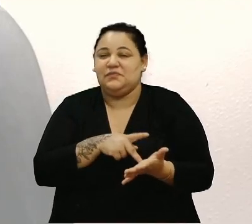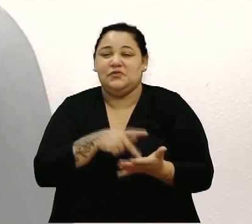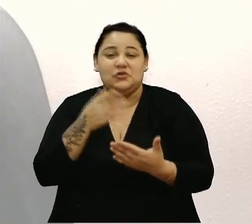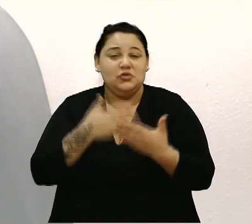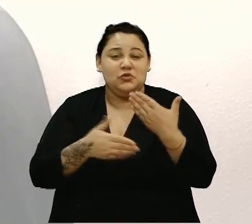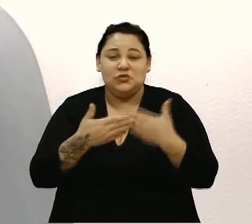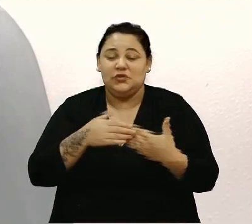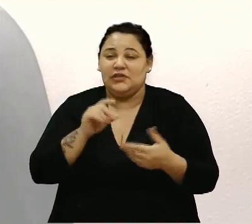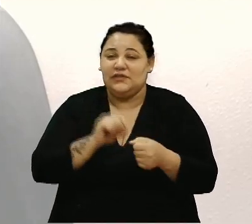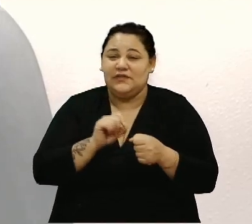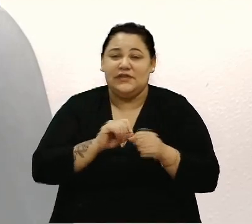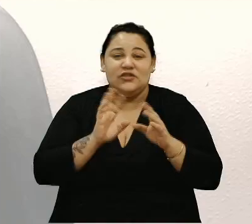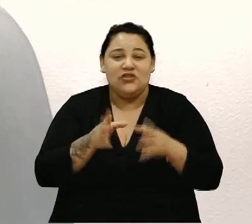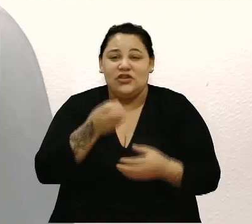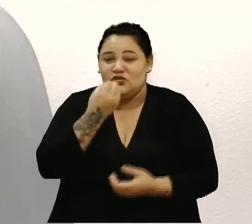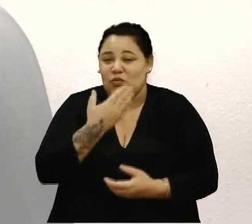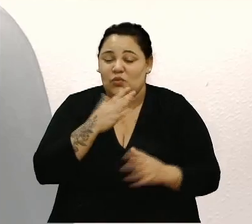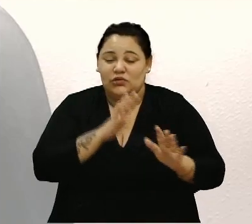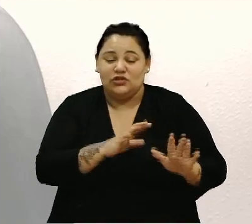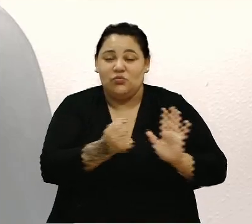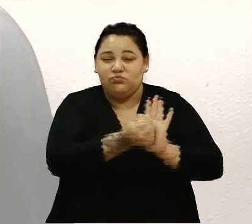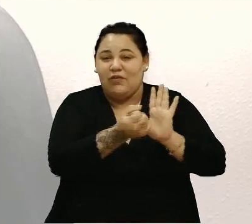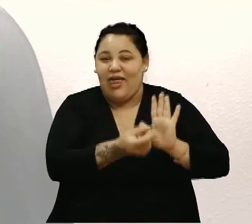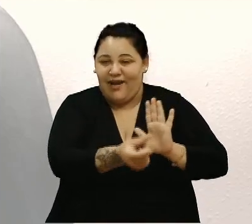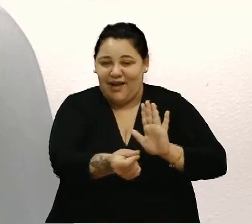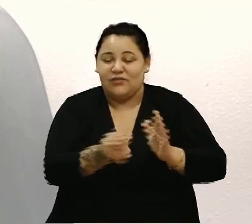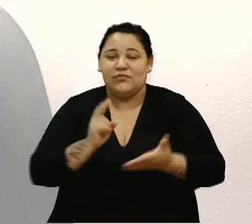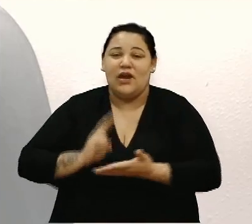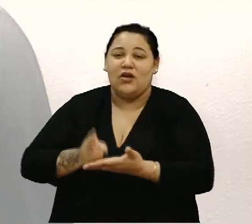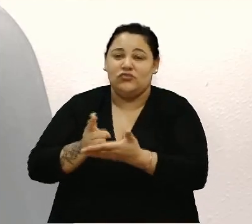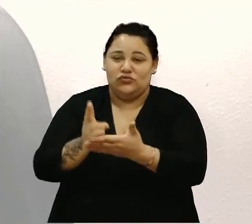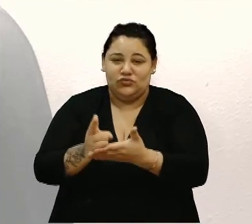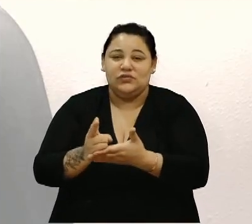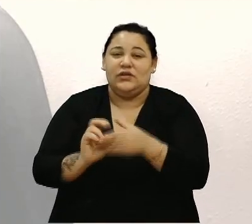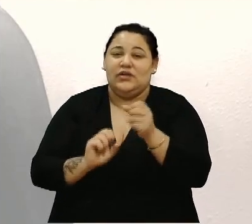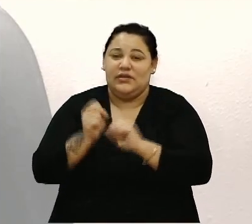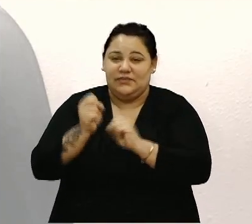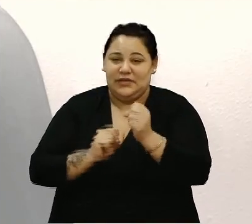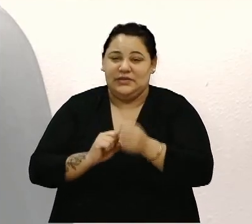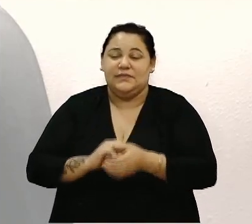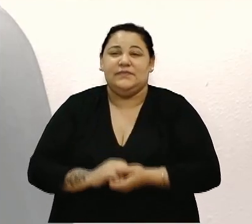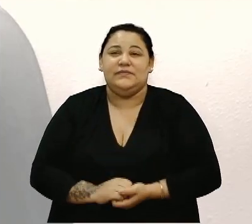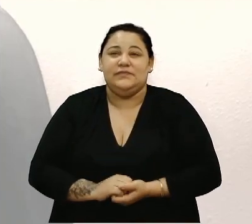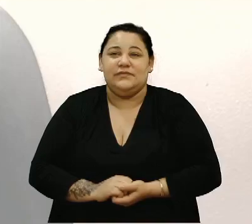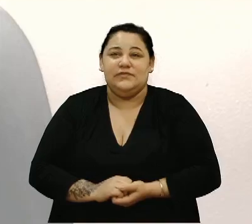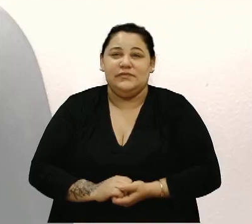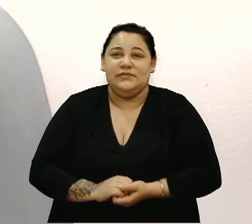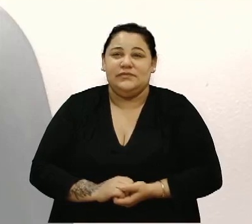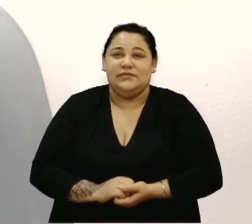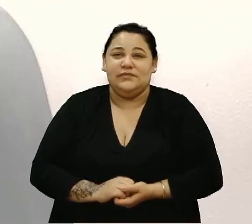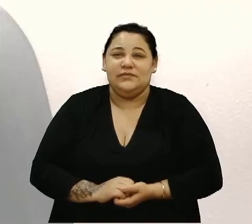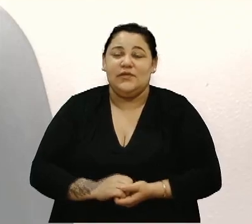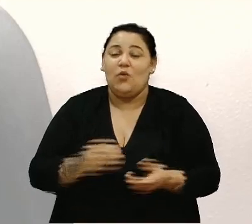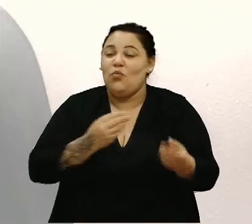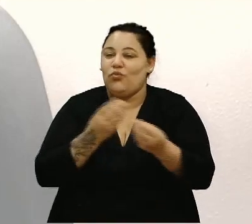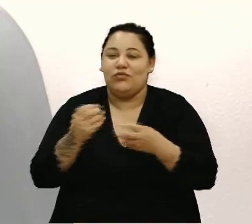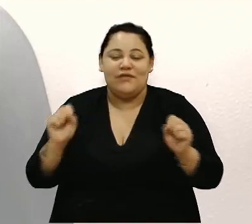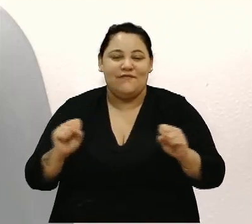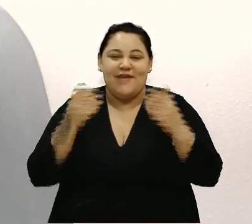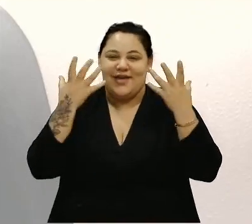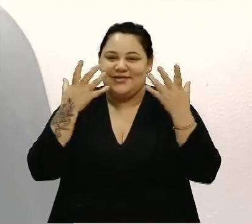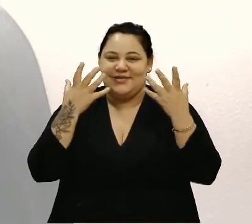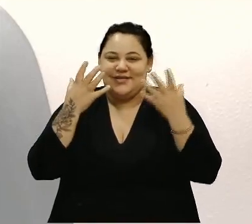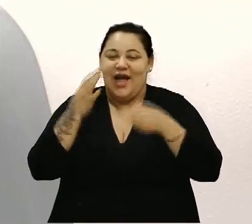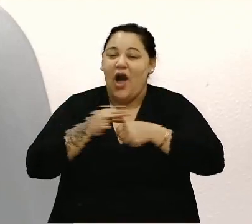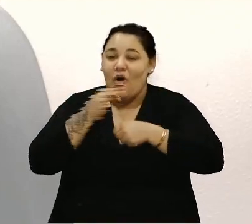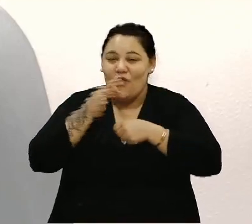tudo que ele fez e deixou esse legado para a continuidade da empresa. E muitas festas da uva a gente